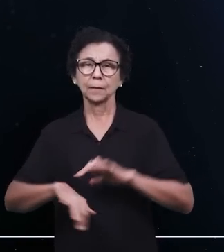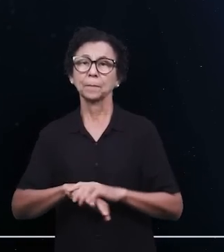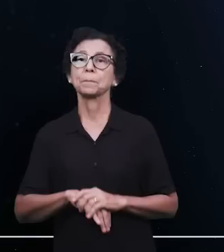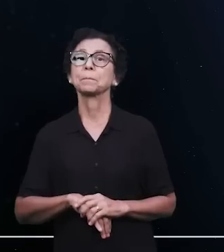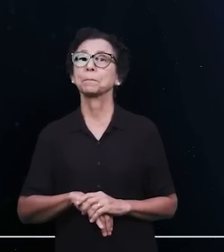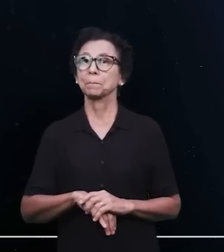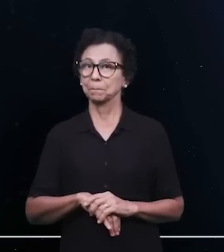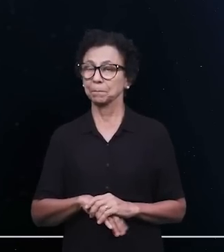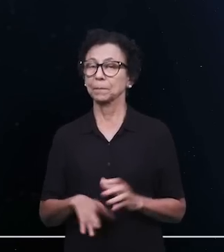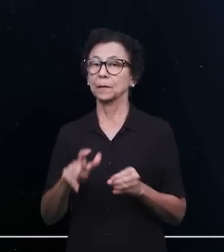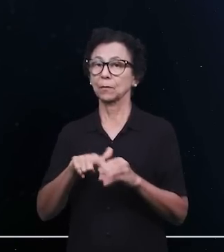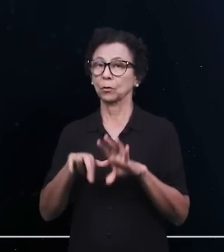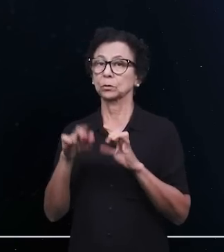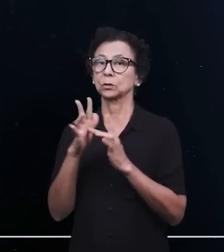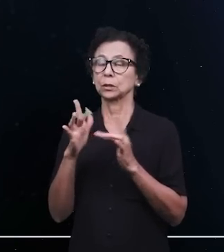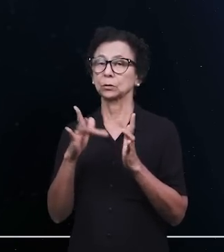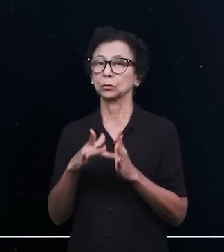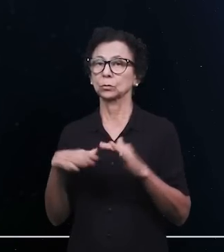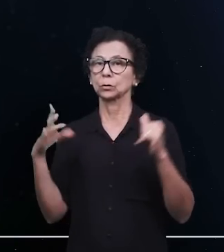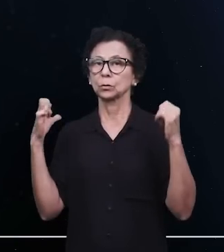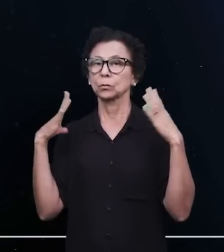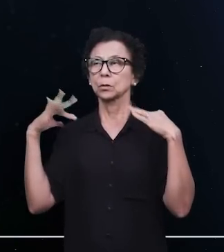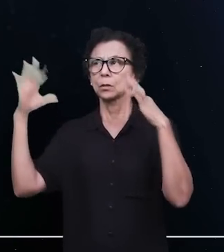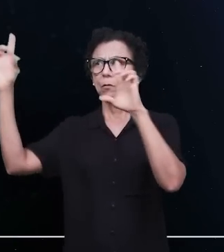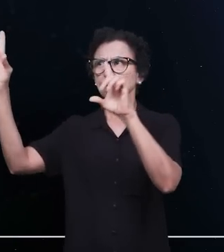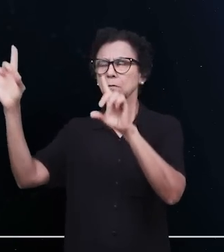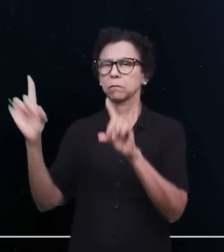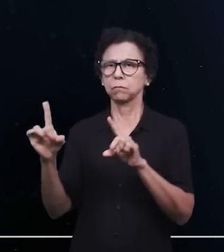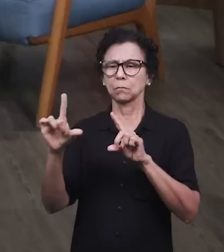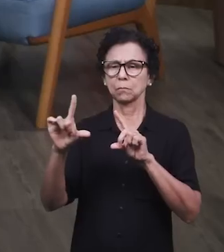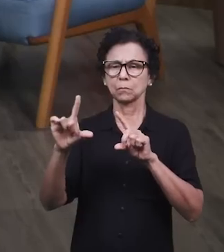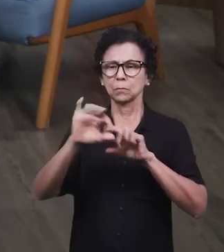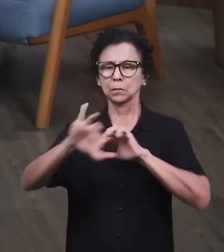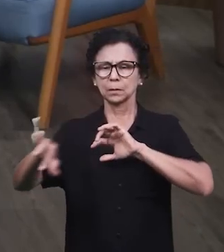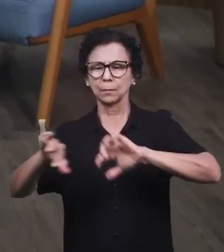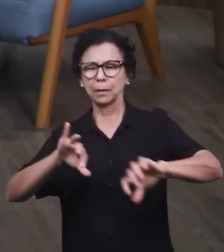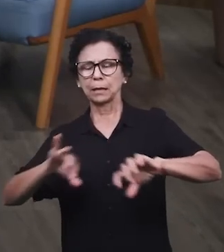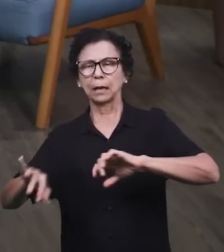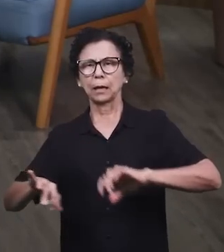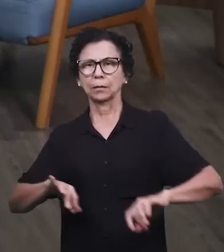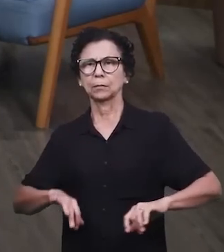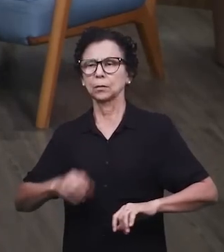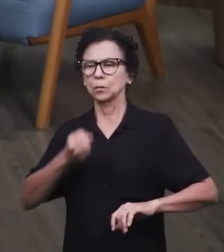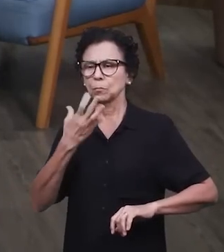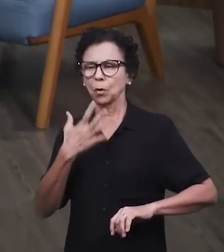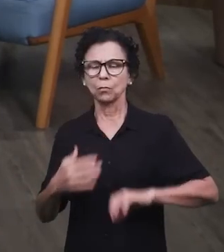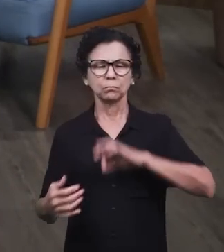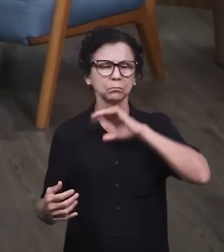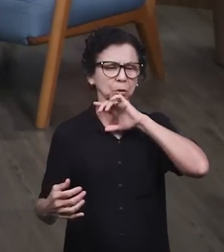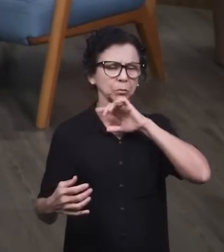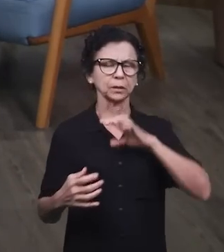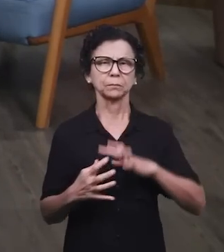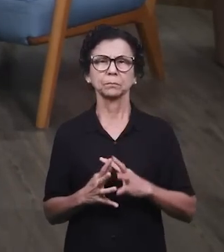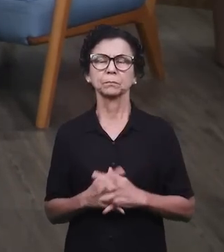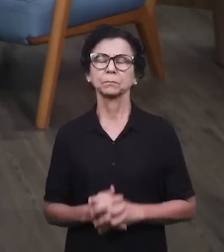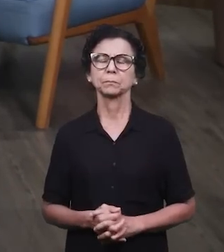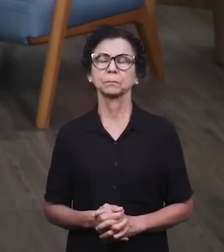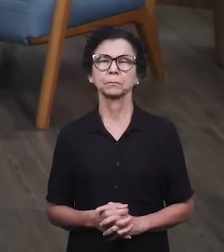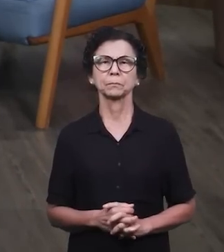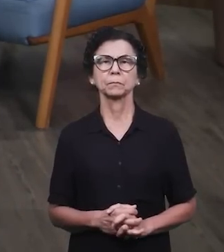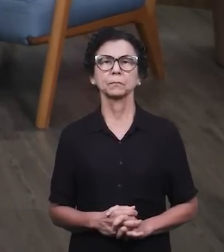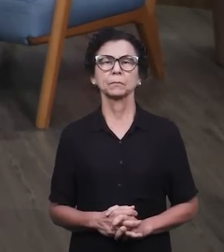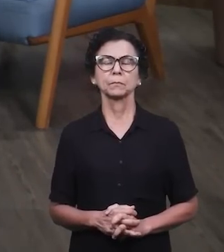assentando-se, apanham para os cestos os bons, os ruins, porém, lançam fora. Assim será na consumação dos séculos, virão os anjos